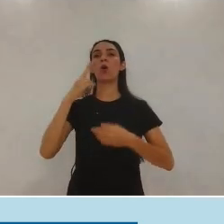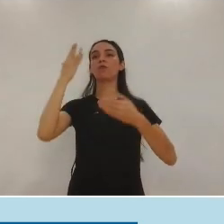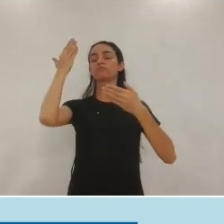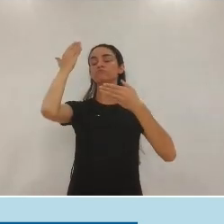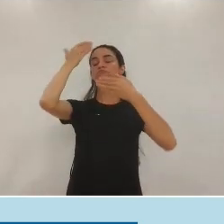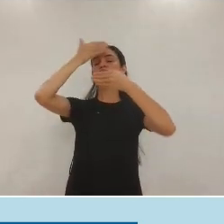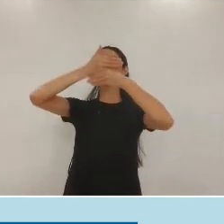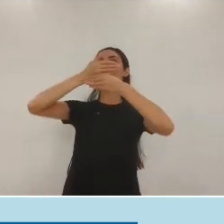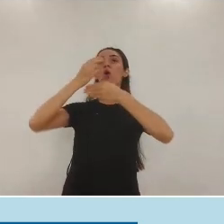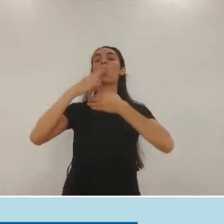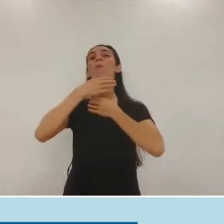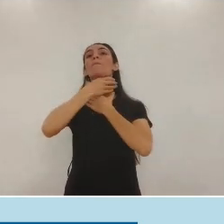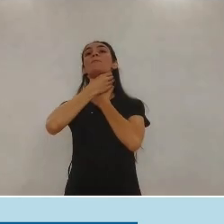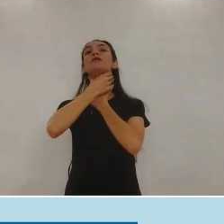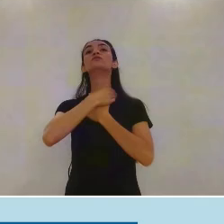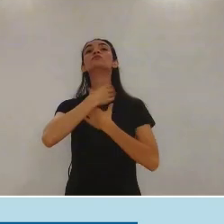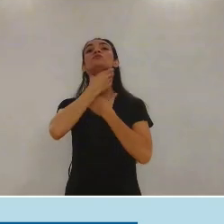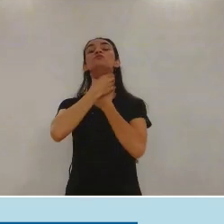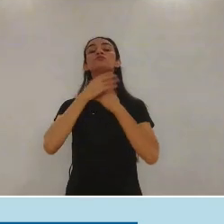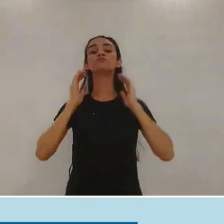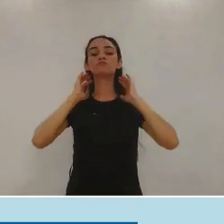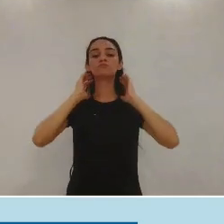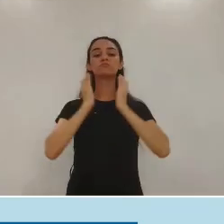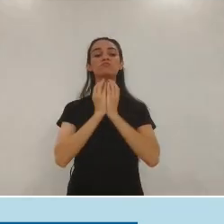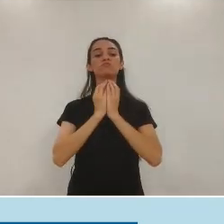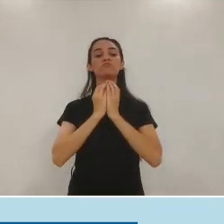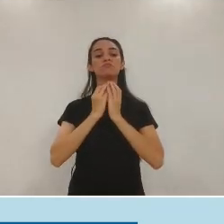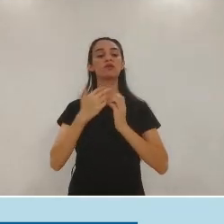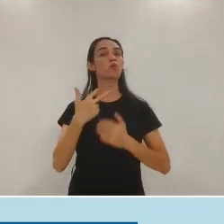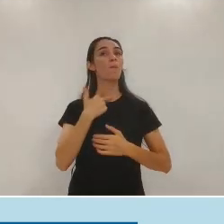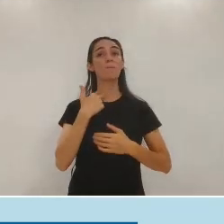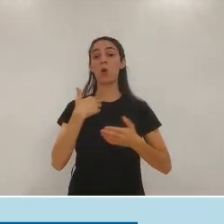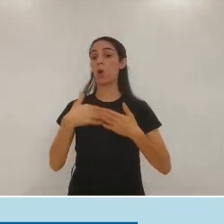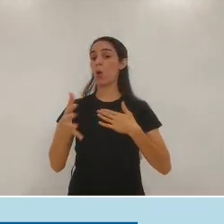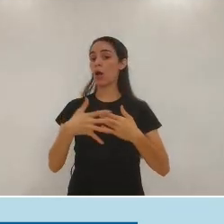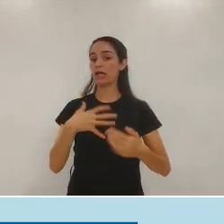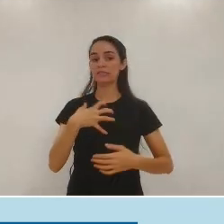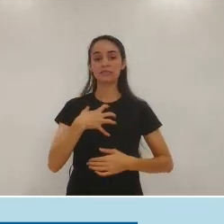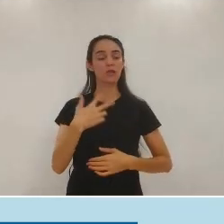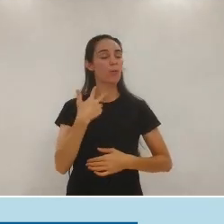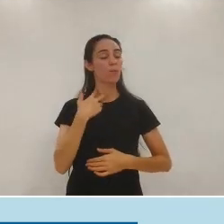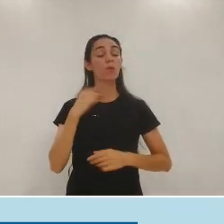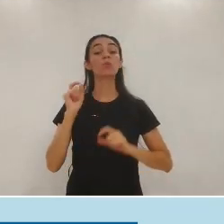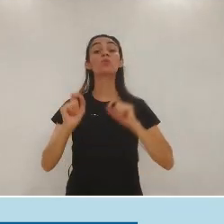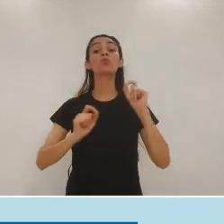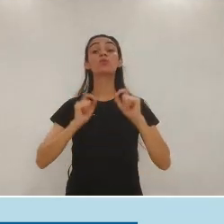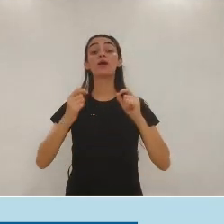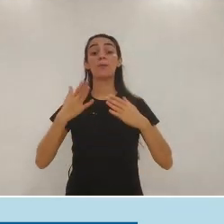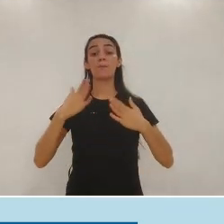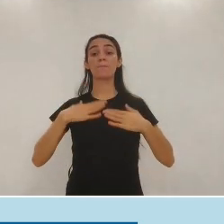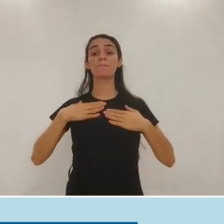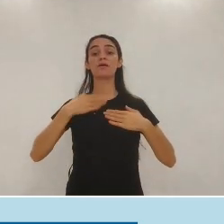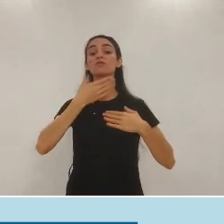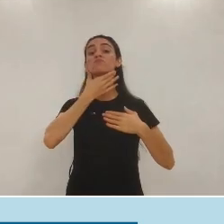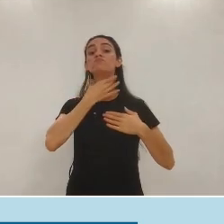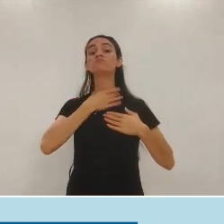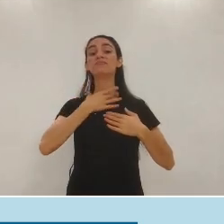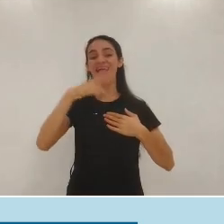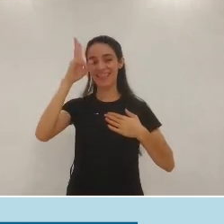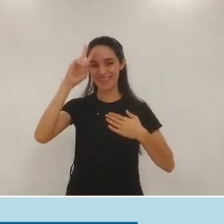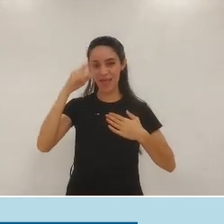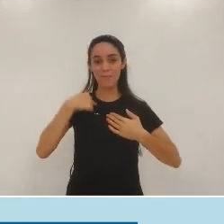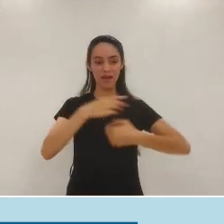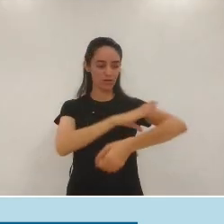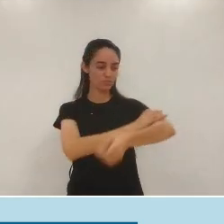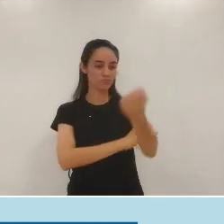no meu pescoço, não pode ser feito de qualquer maneira, porque o meu pescoço, lembra que eu falei, ó,